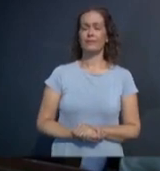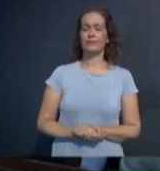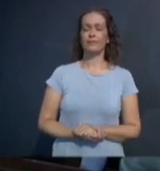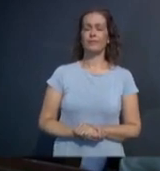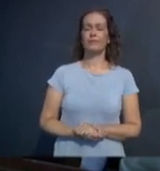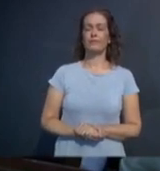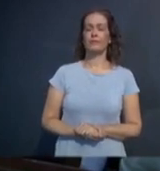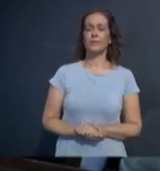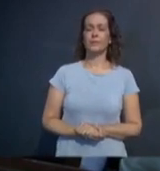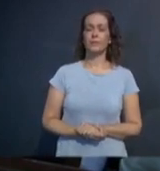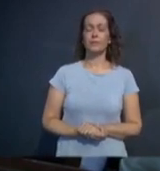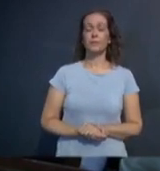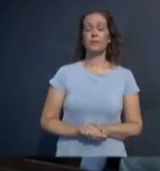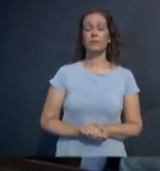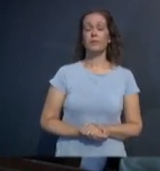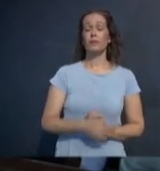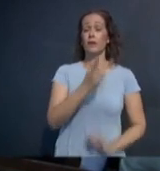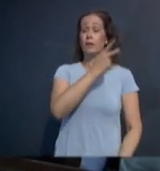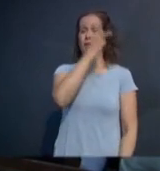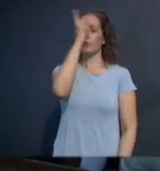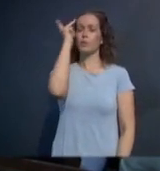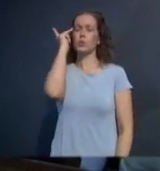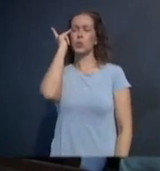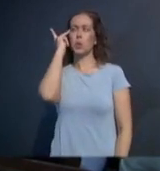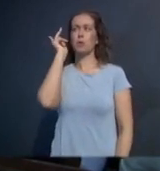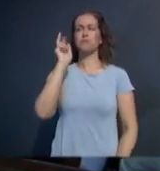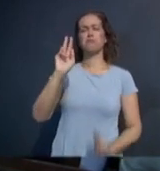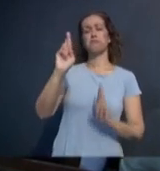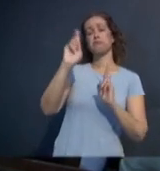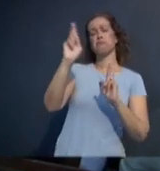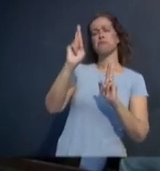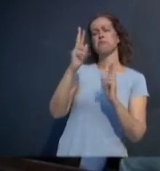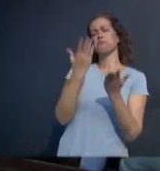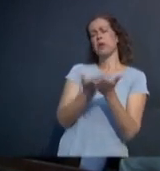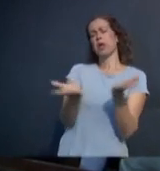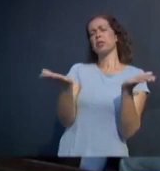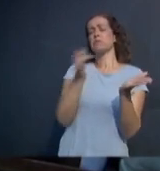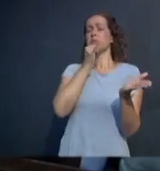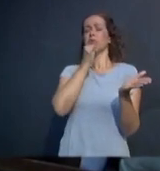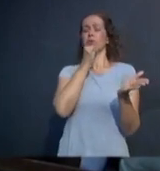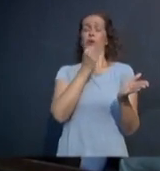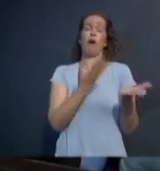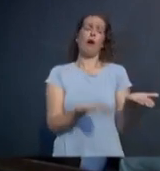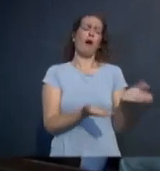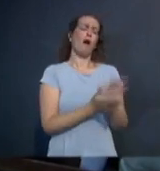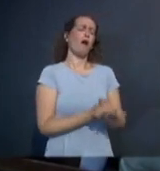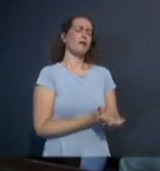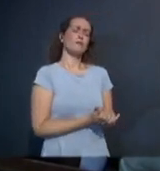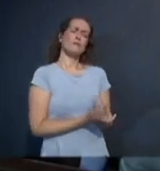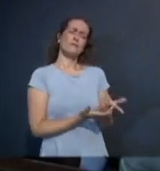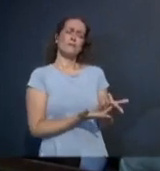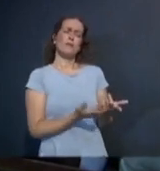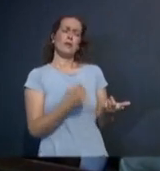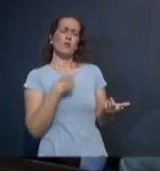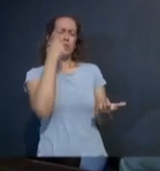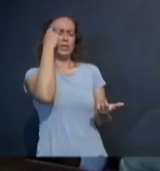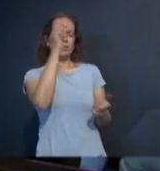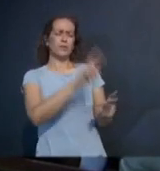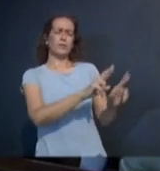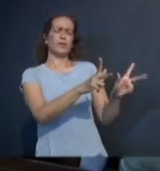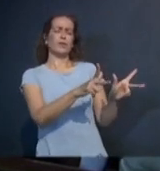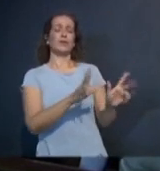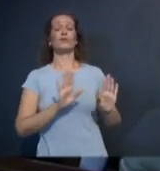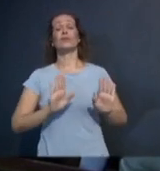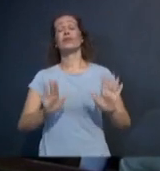pessoa perde a expectativa, que ele achava que ia ser de uma maneira, a maneira do Senhor é completamente